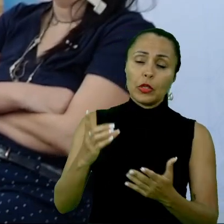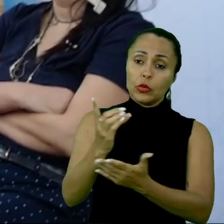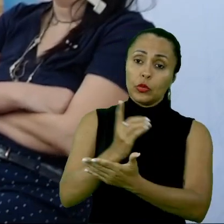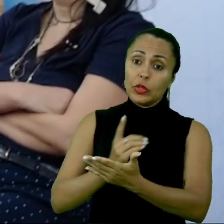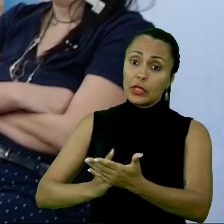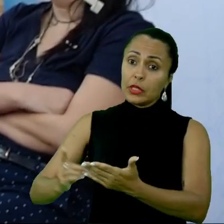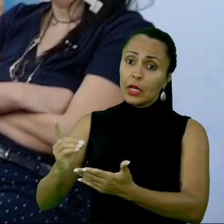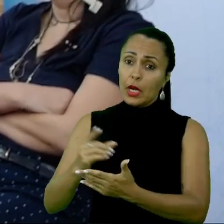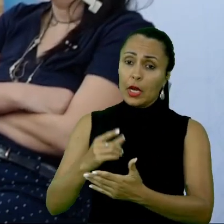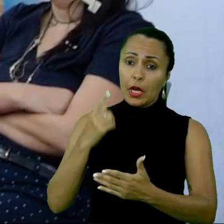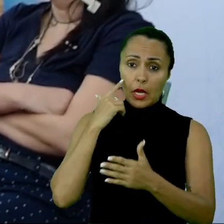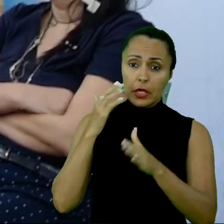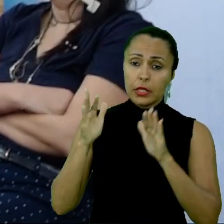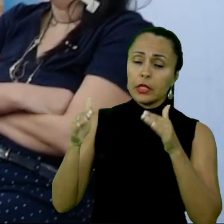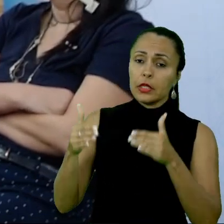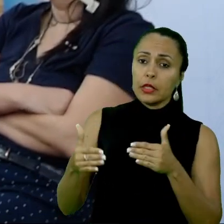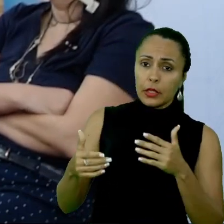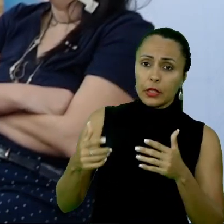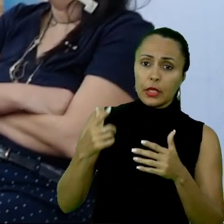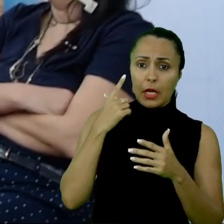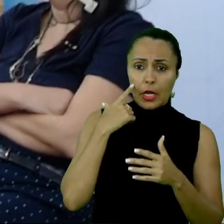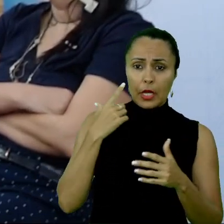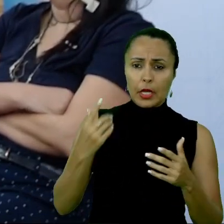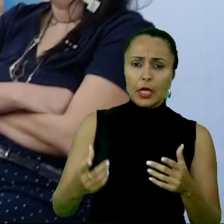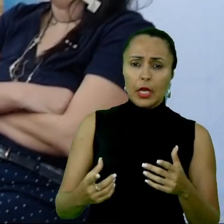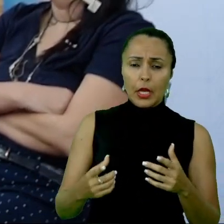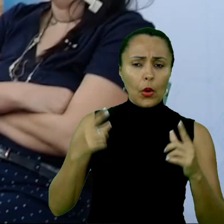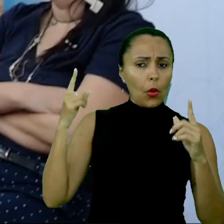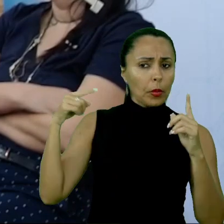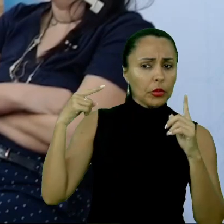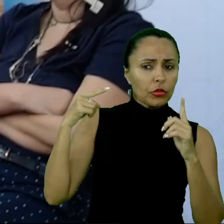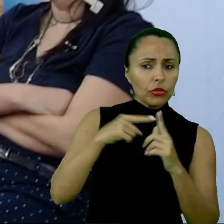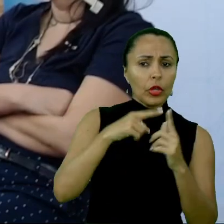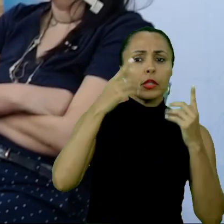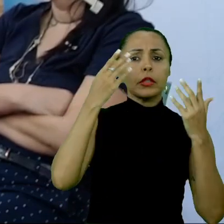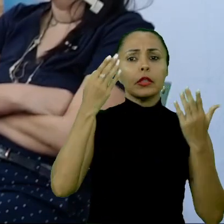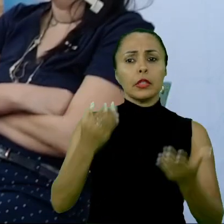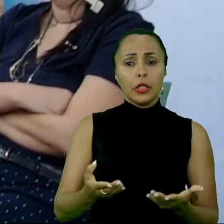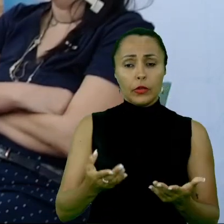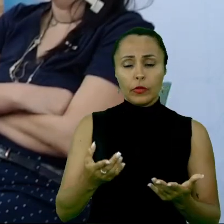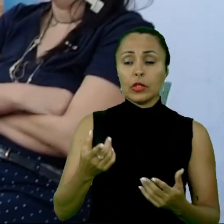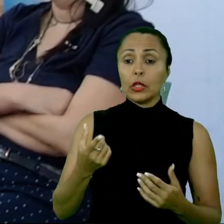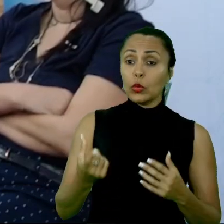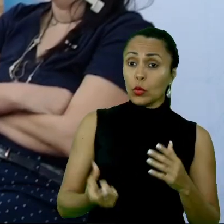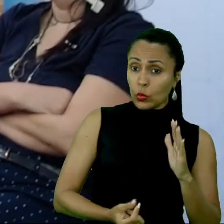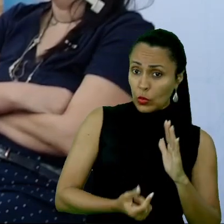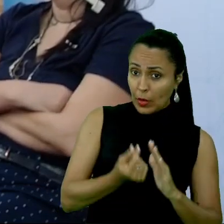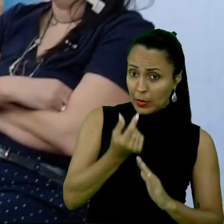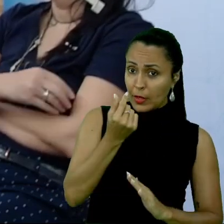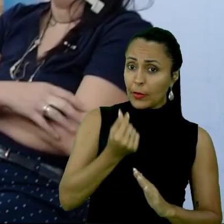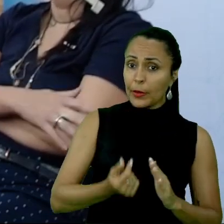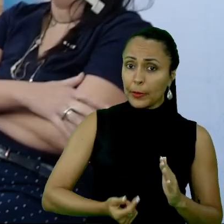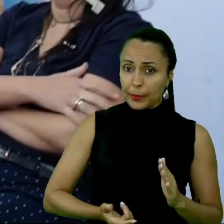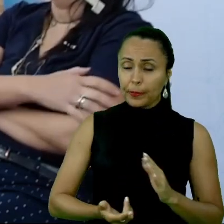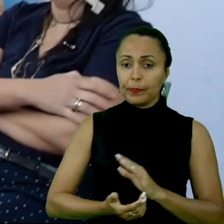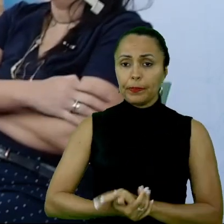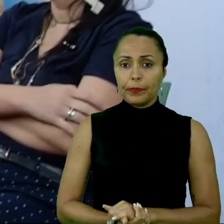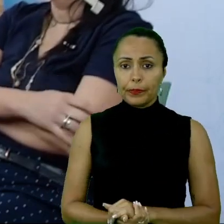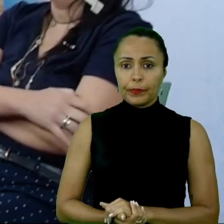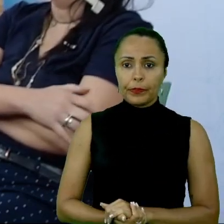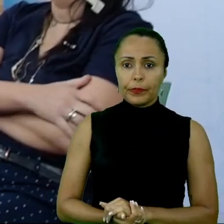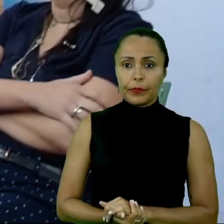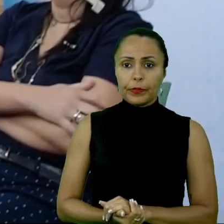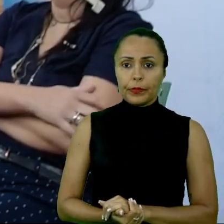ele é muito, assim, muito objetivo no sentido do capital mesmo. Sim. Né, do consumo e